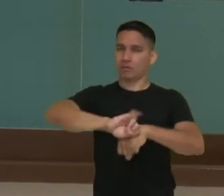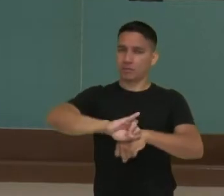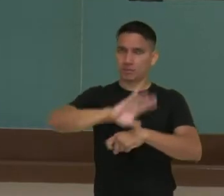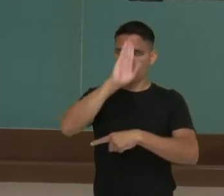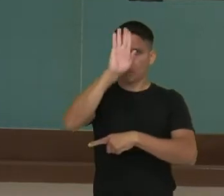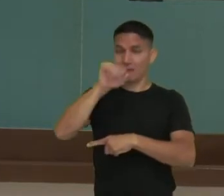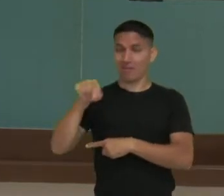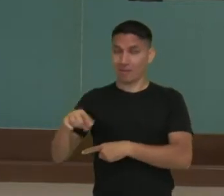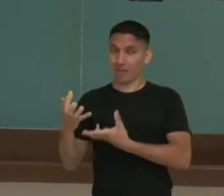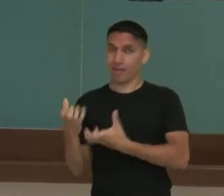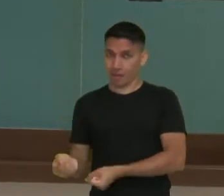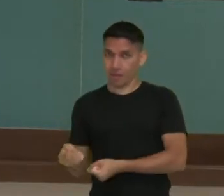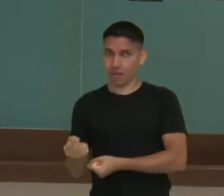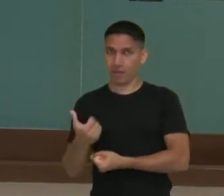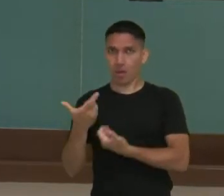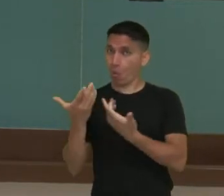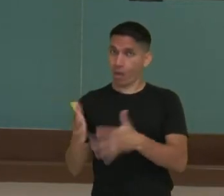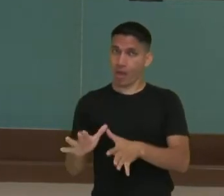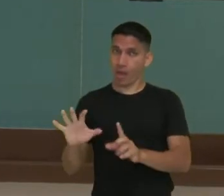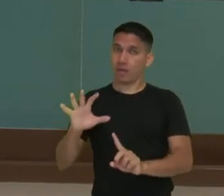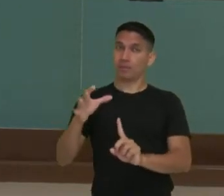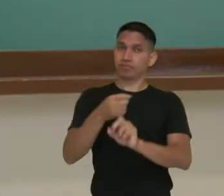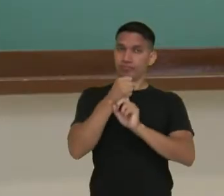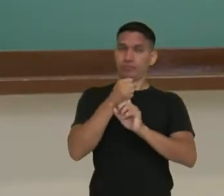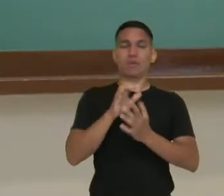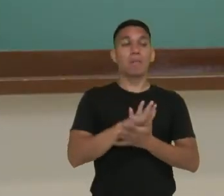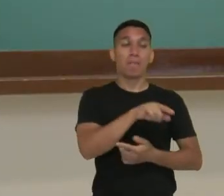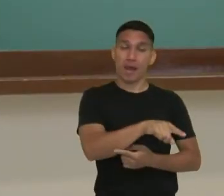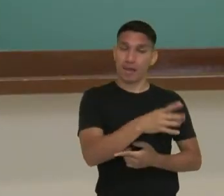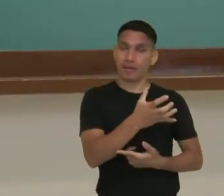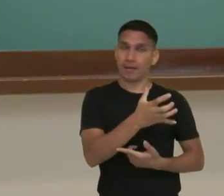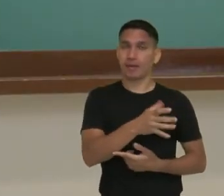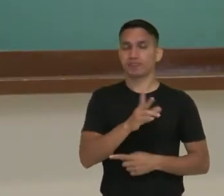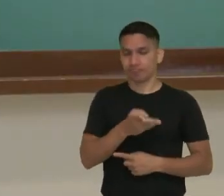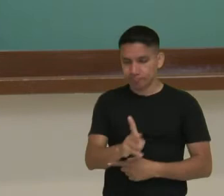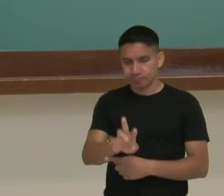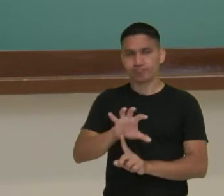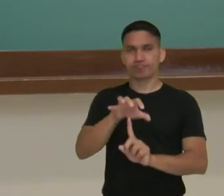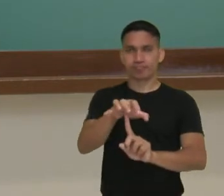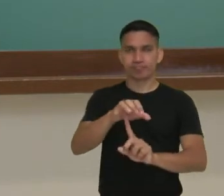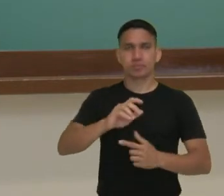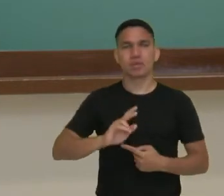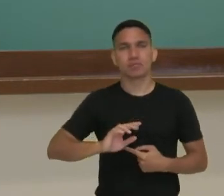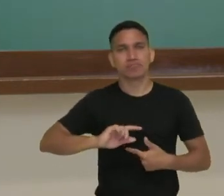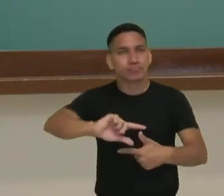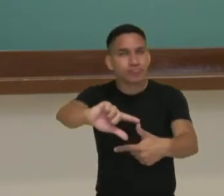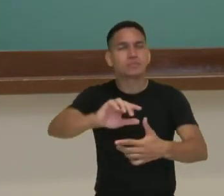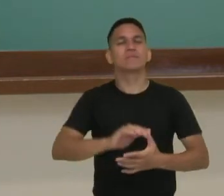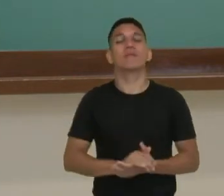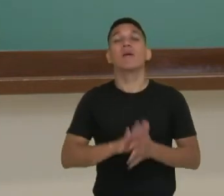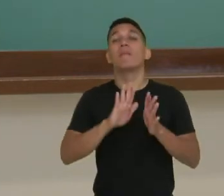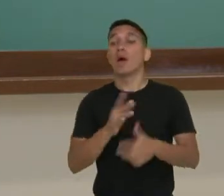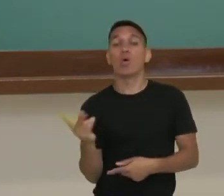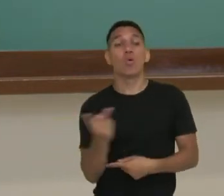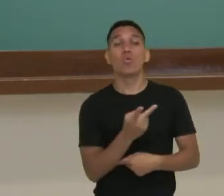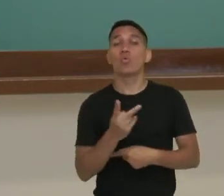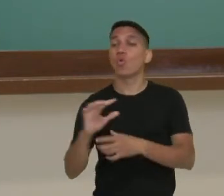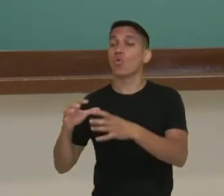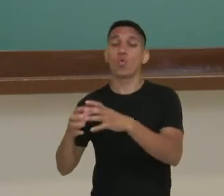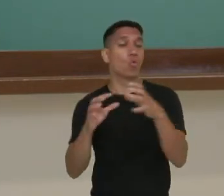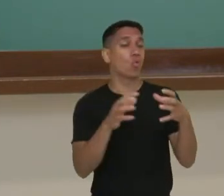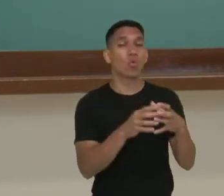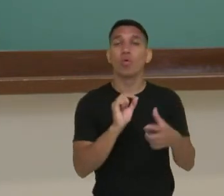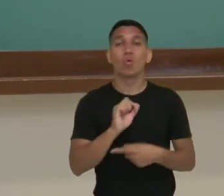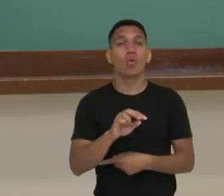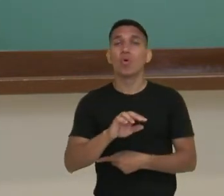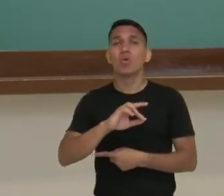mas Dom Pedro II deveria permanecer no poder. E esses dois grupos, eles não questionavam o